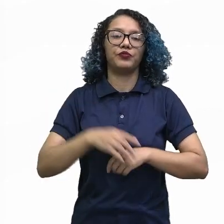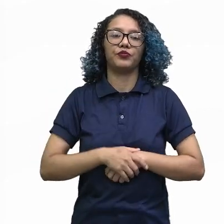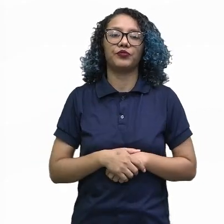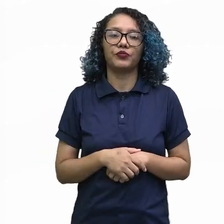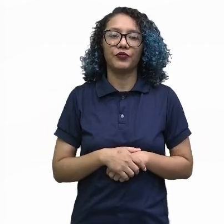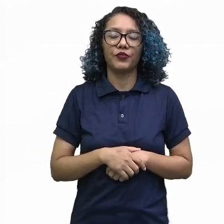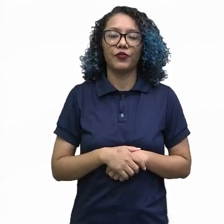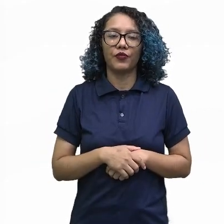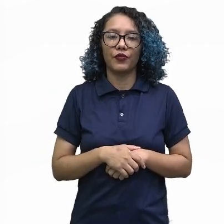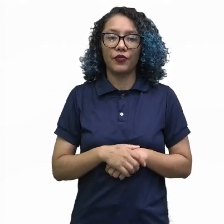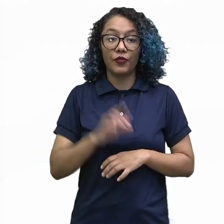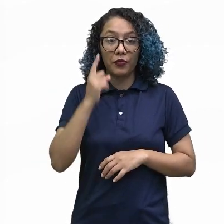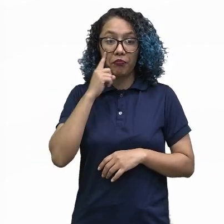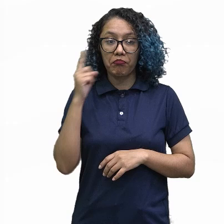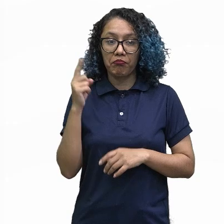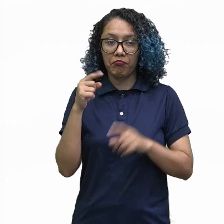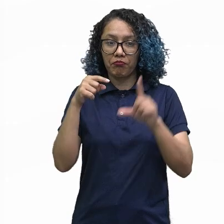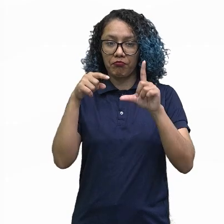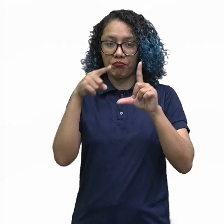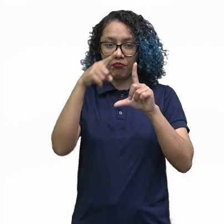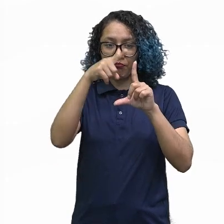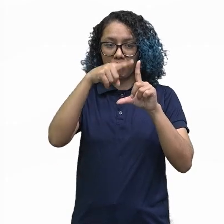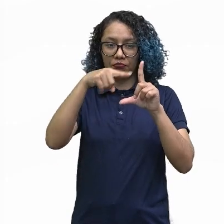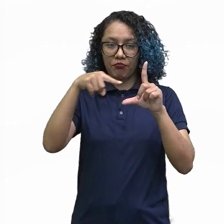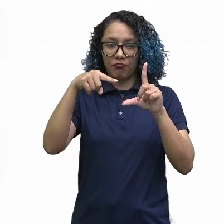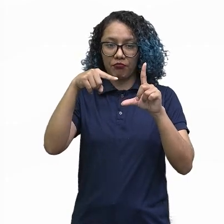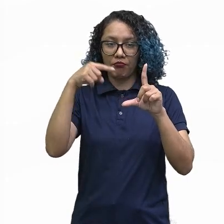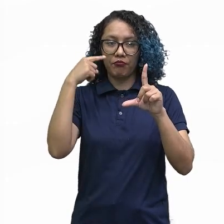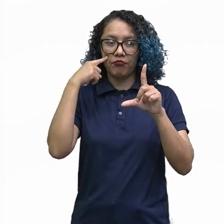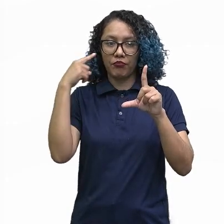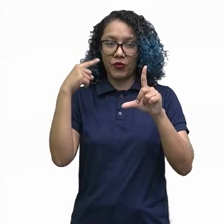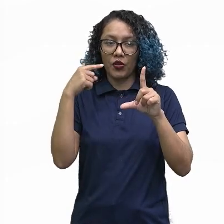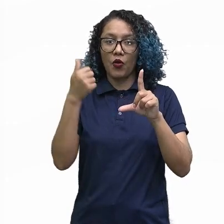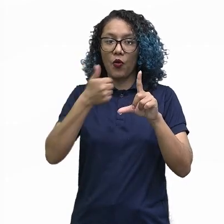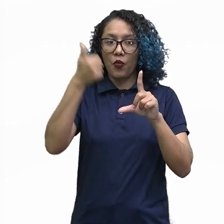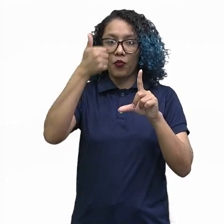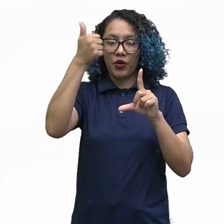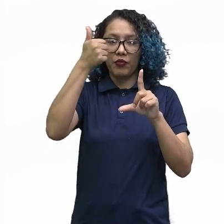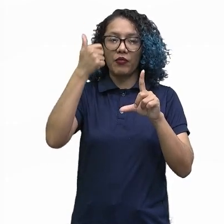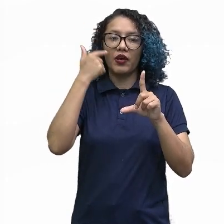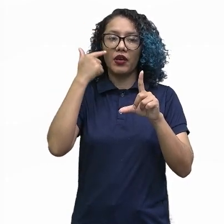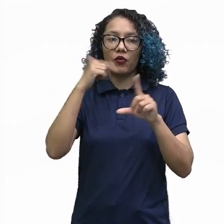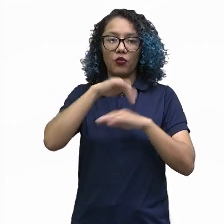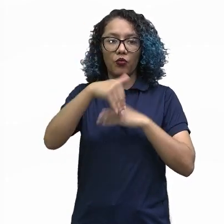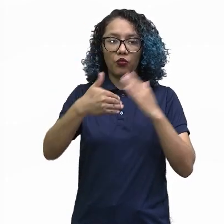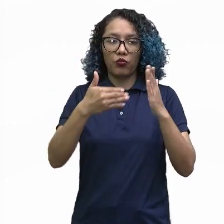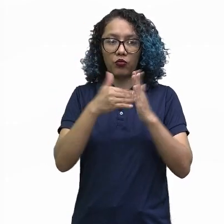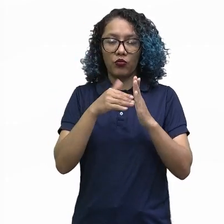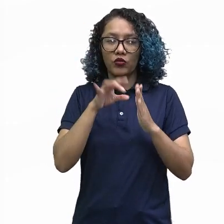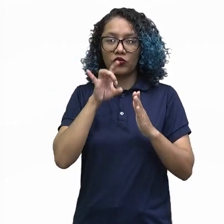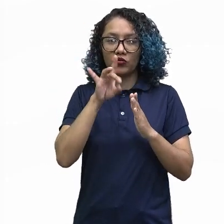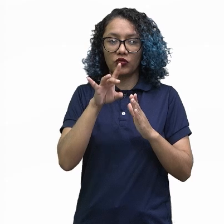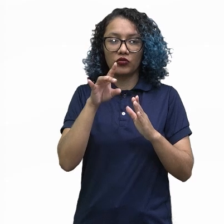tá? Percebam aí, logo no início, o sanduíche inteiro, primeira meia-vida, somente a metade do sanduíche,